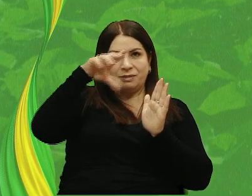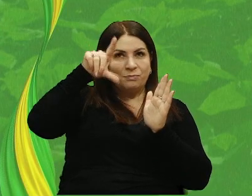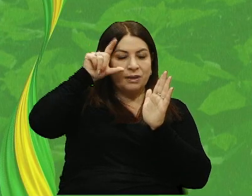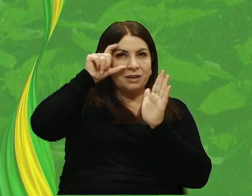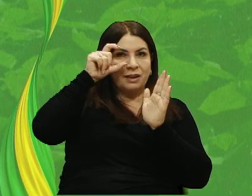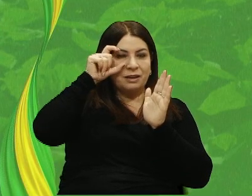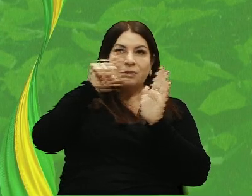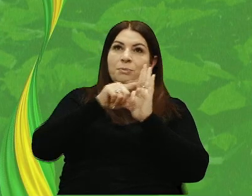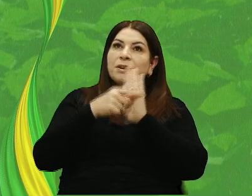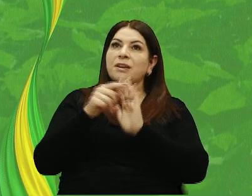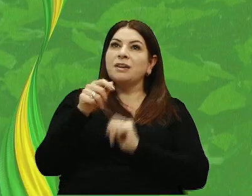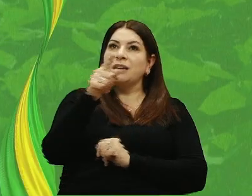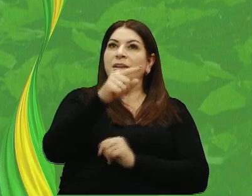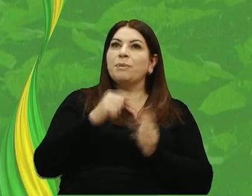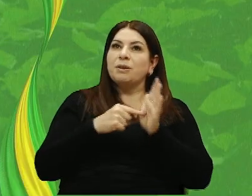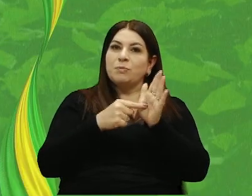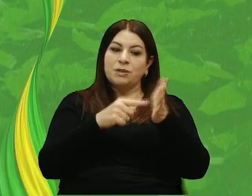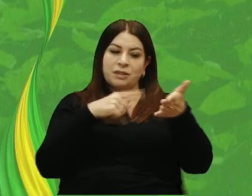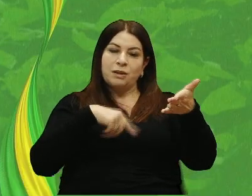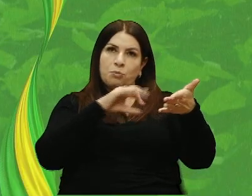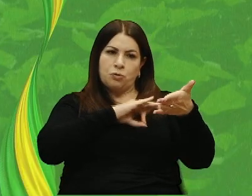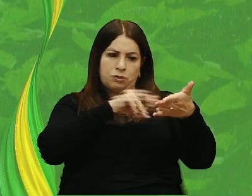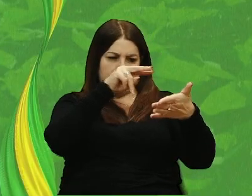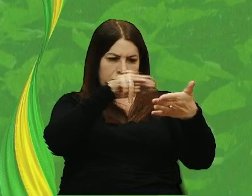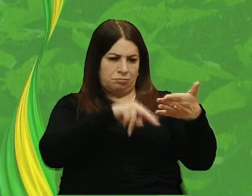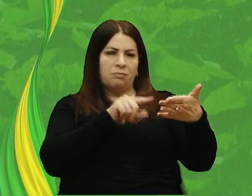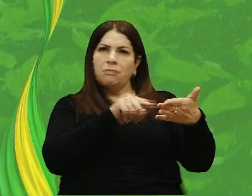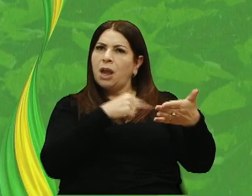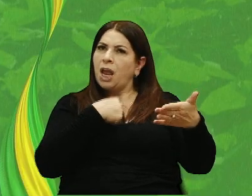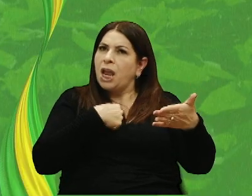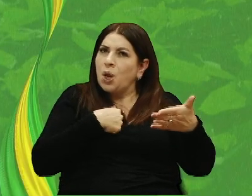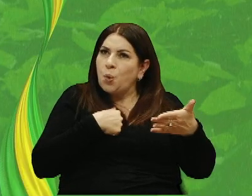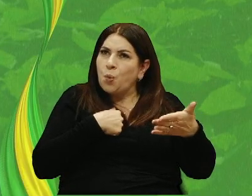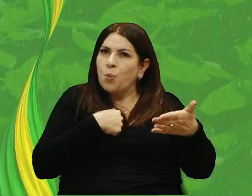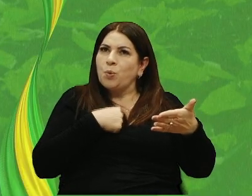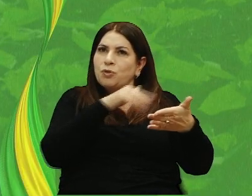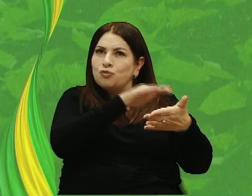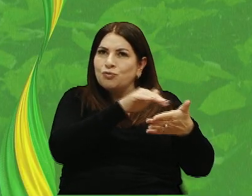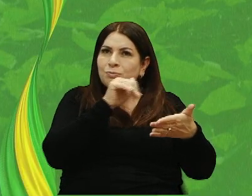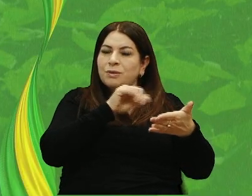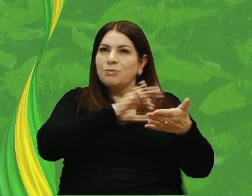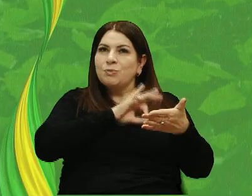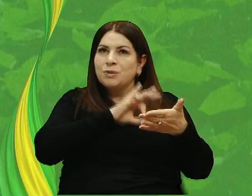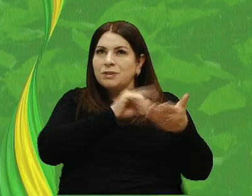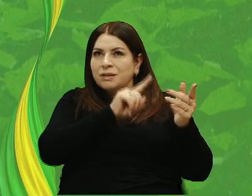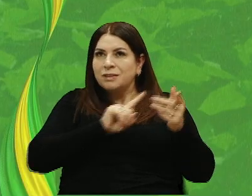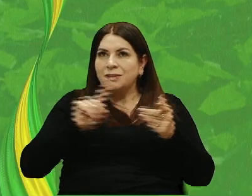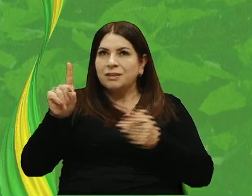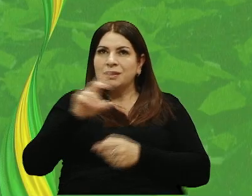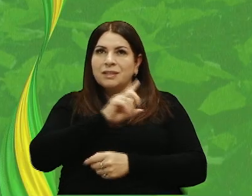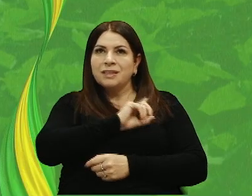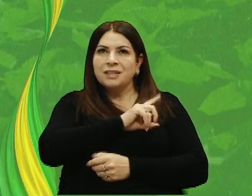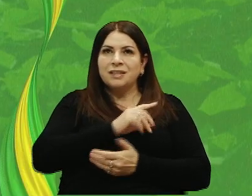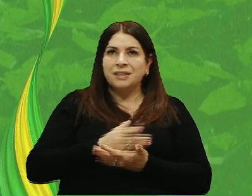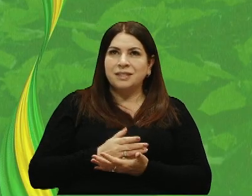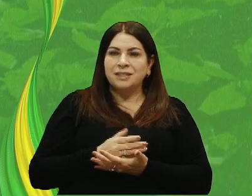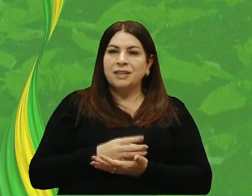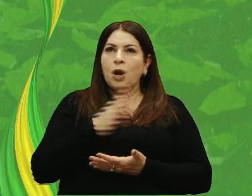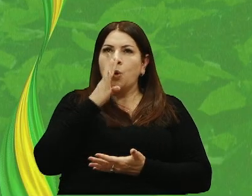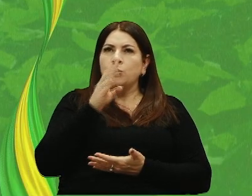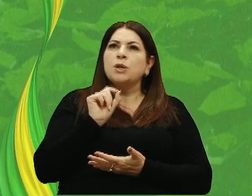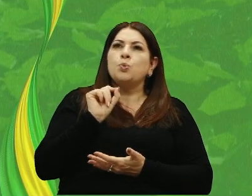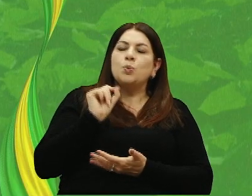Alexandre recebeu uma intimação da Polícia Civil. Quando eu li direitinho, era eu que estava sendo intimado a comparecer à delegacia. Acusado de